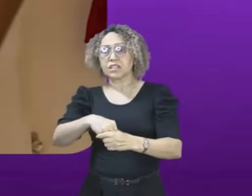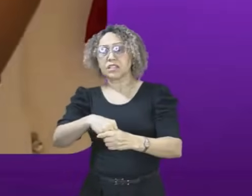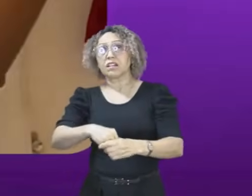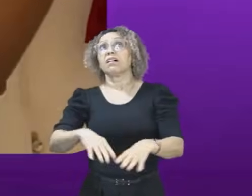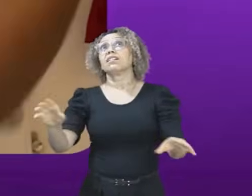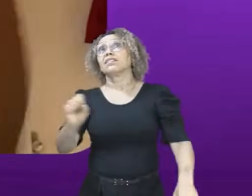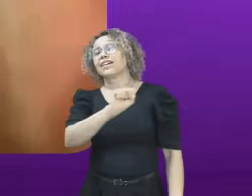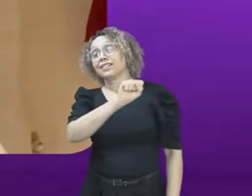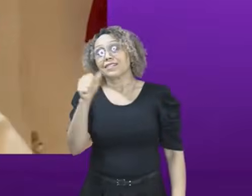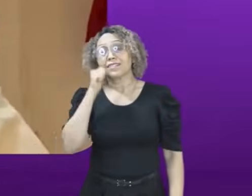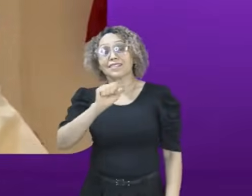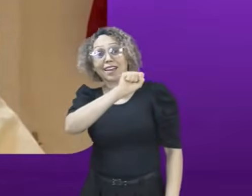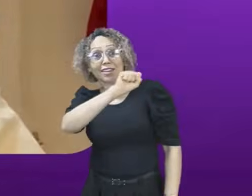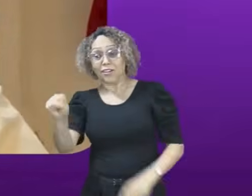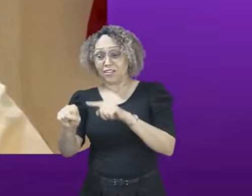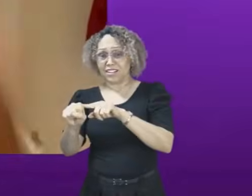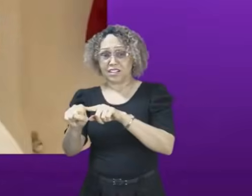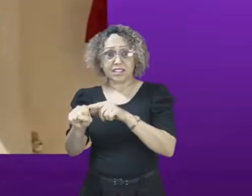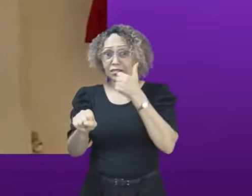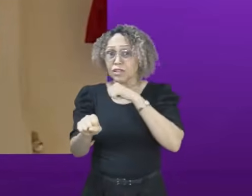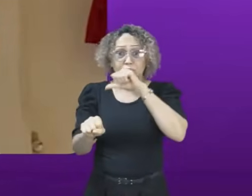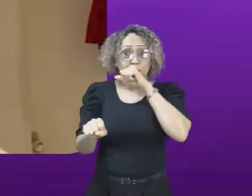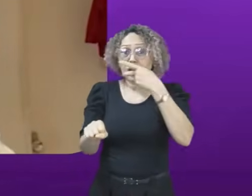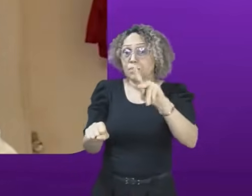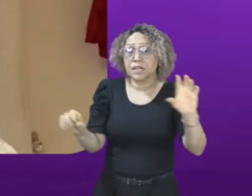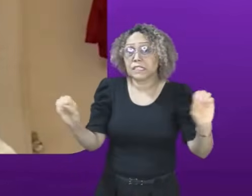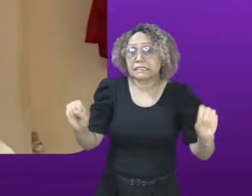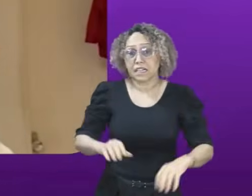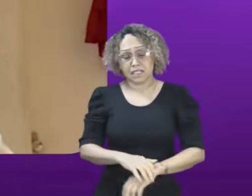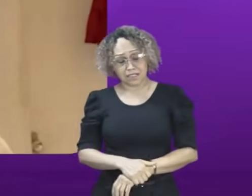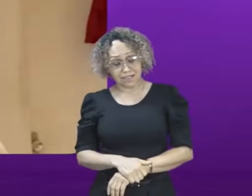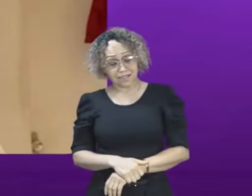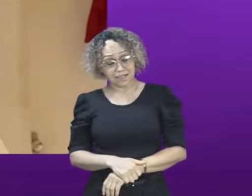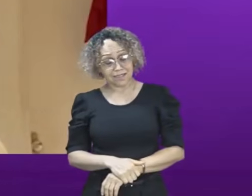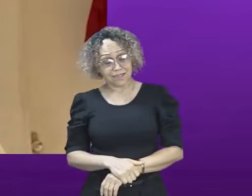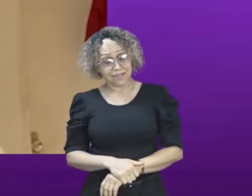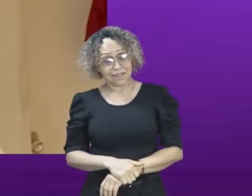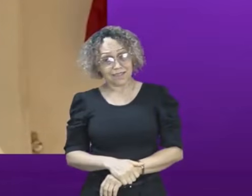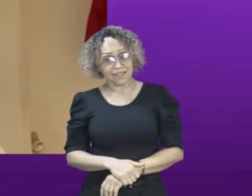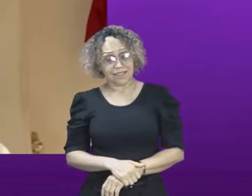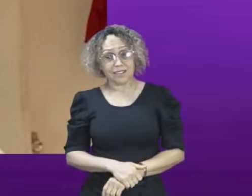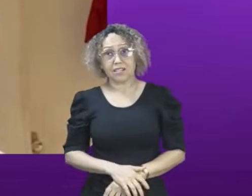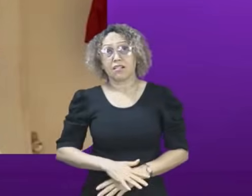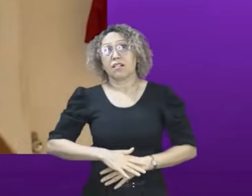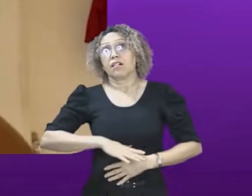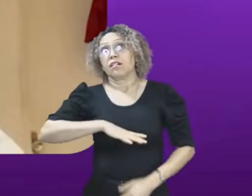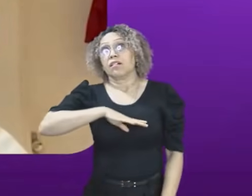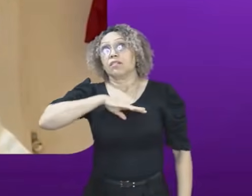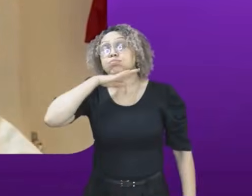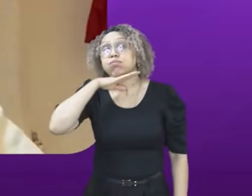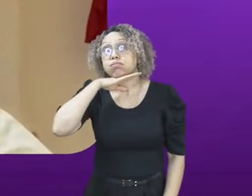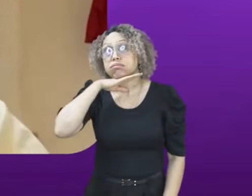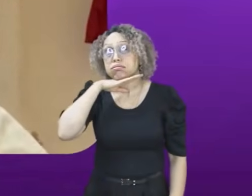sogra, que nem tua mãe é. Somos nós a responsabilidade de cuidar. E isso sufoca. Mas quando a